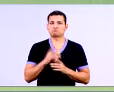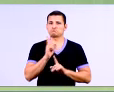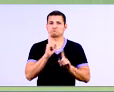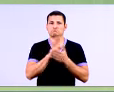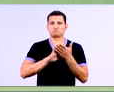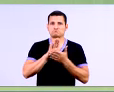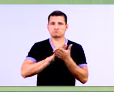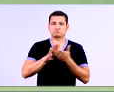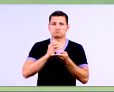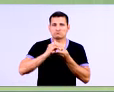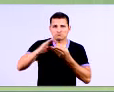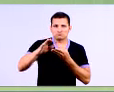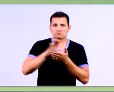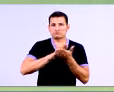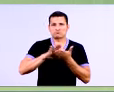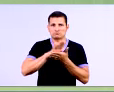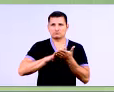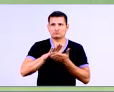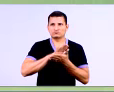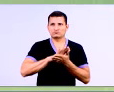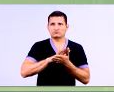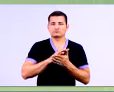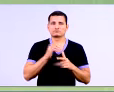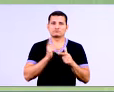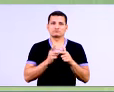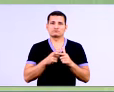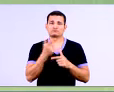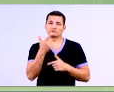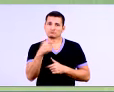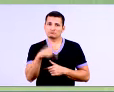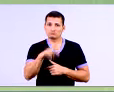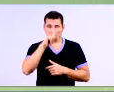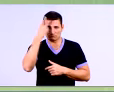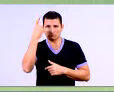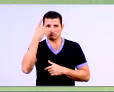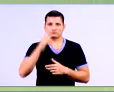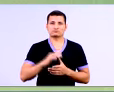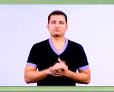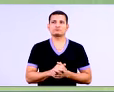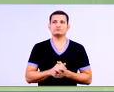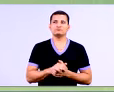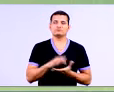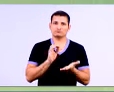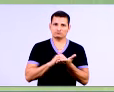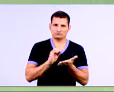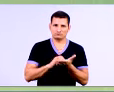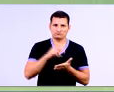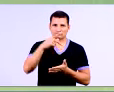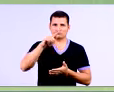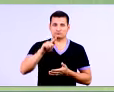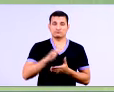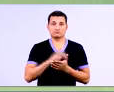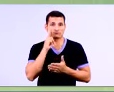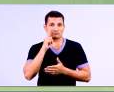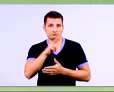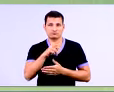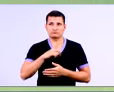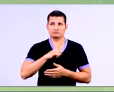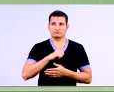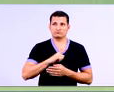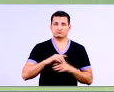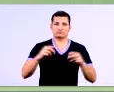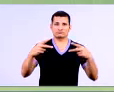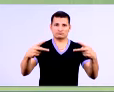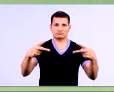enviar para a página processa, porque ela não está criada ainda. Olha só, nós temos o form,